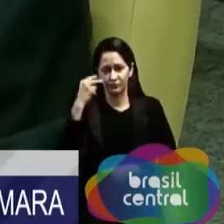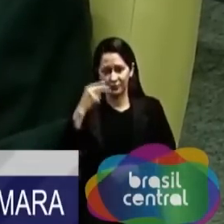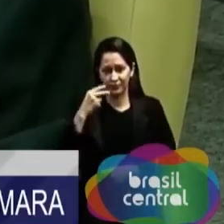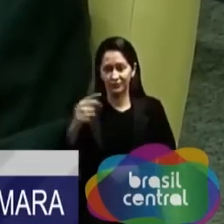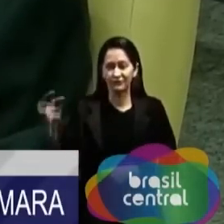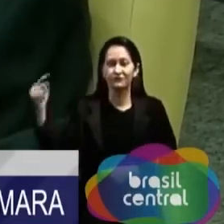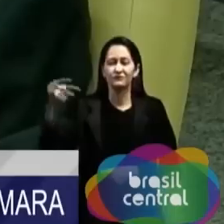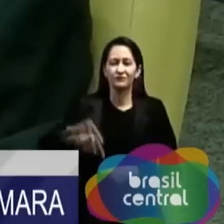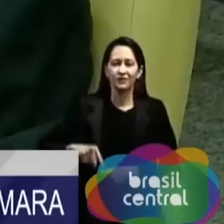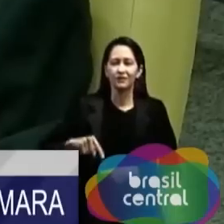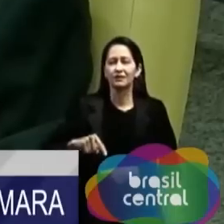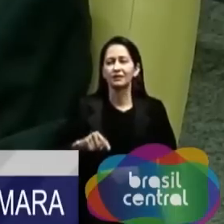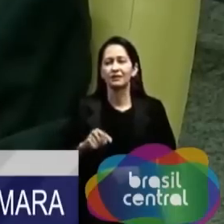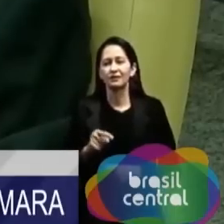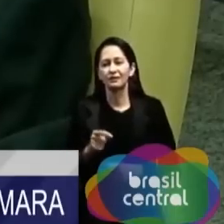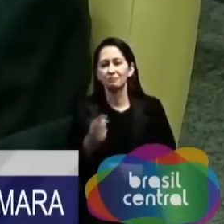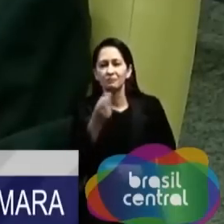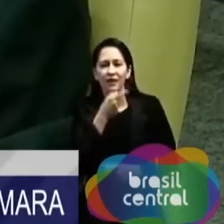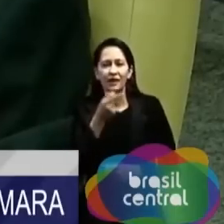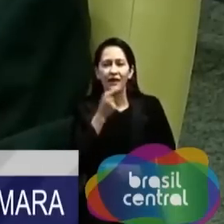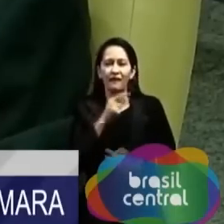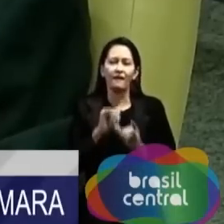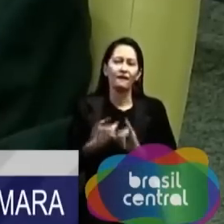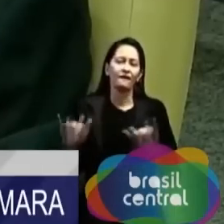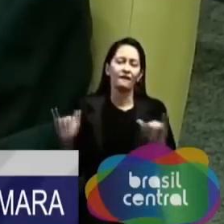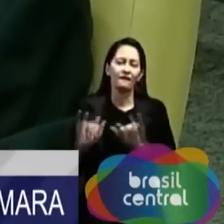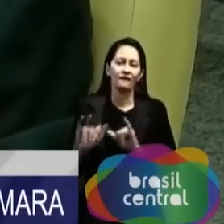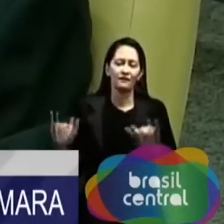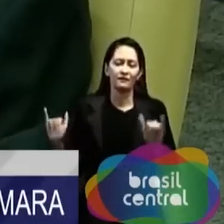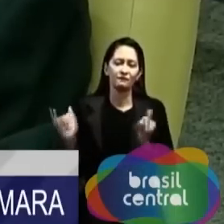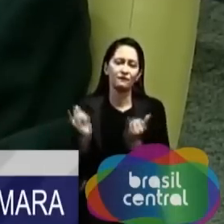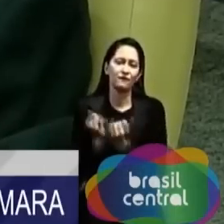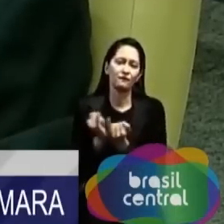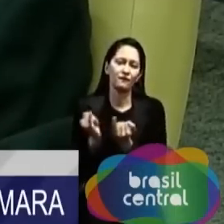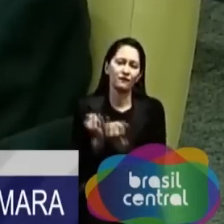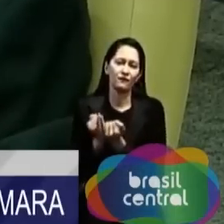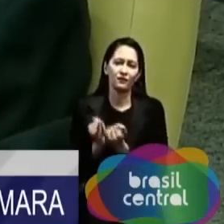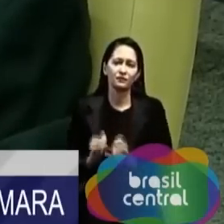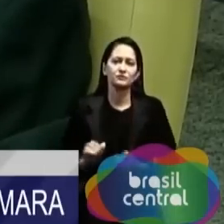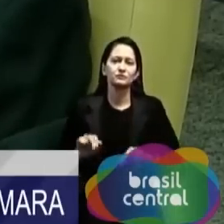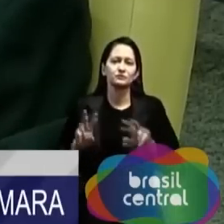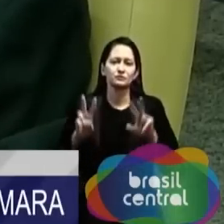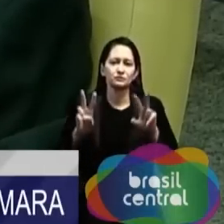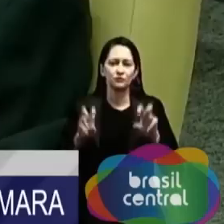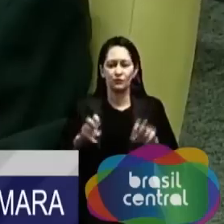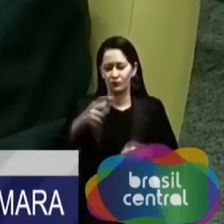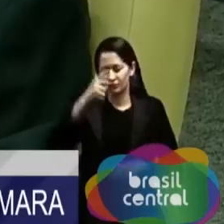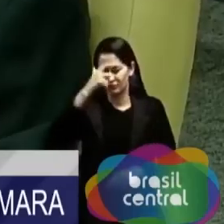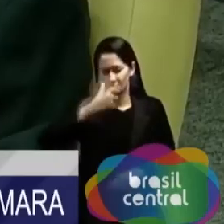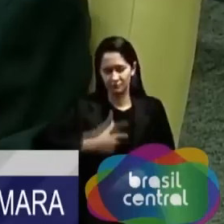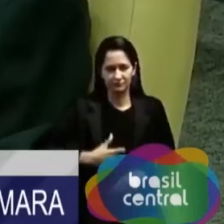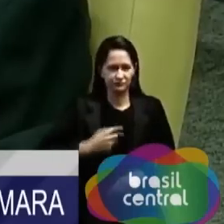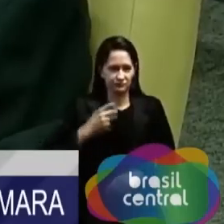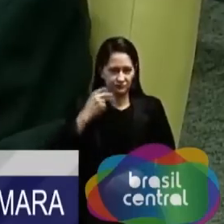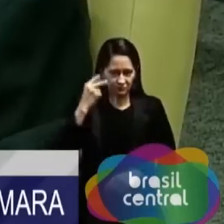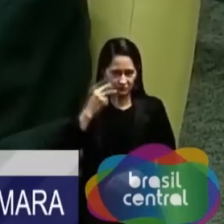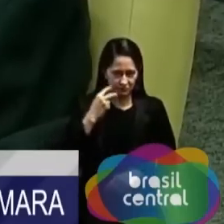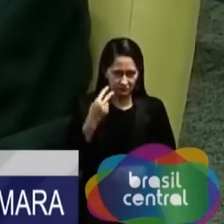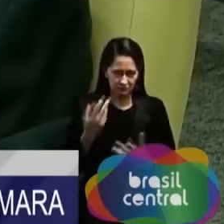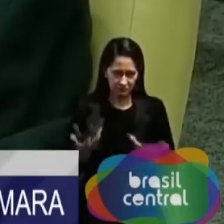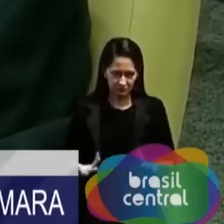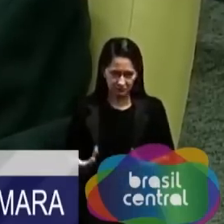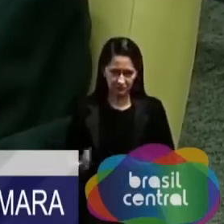cá para ficar fazendo caricatura de vereadores, fofoquinha de vereadores, se jornalista vem para